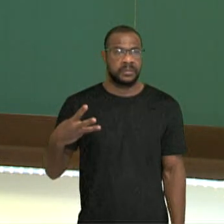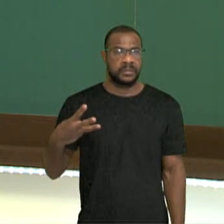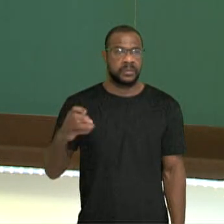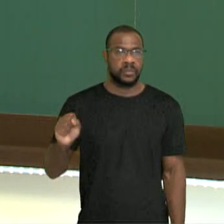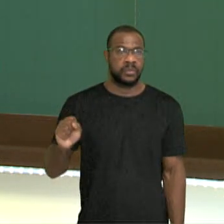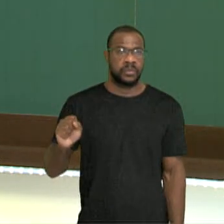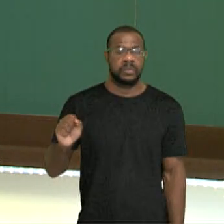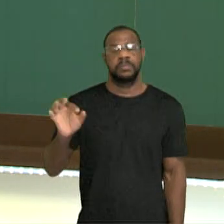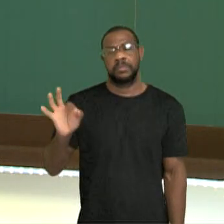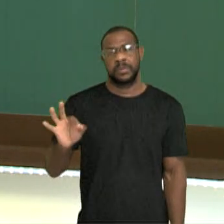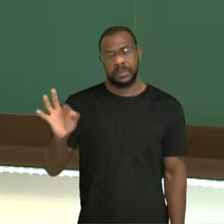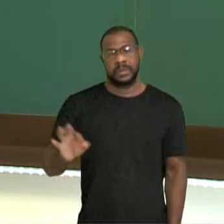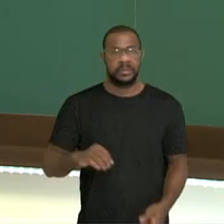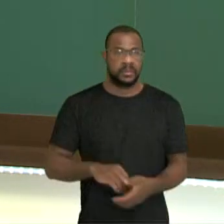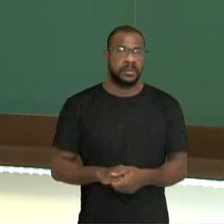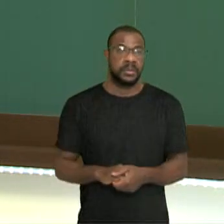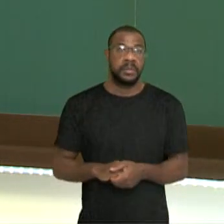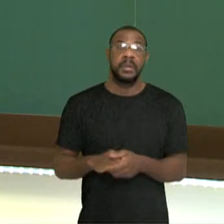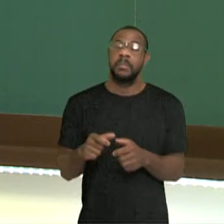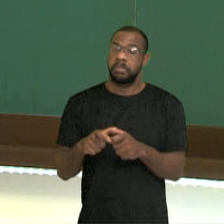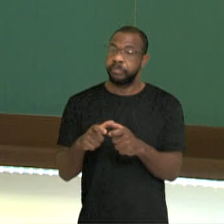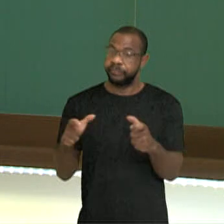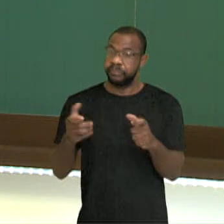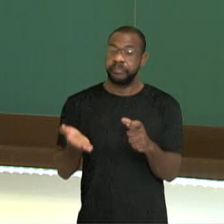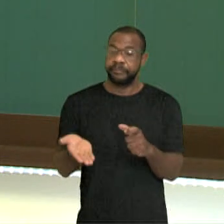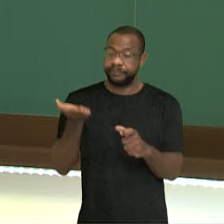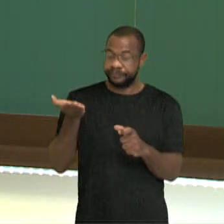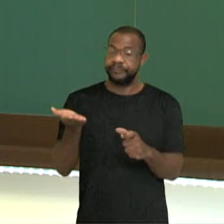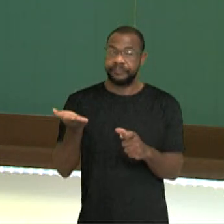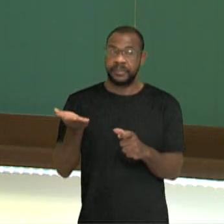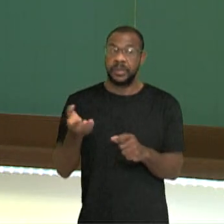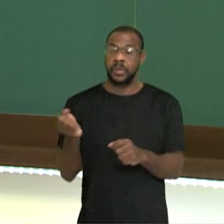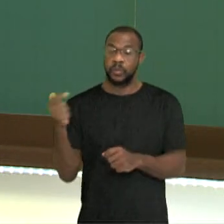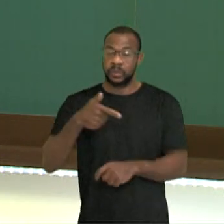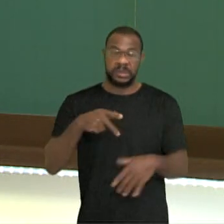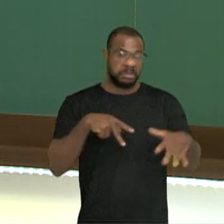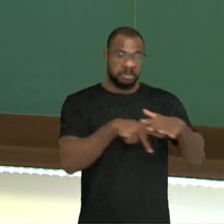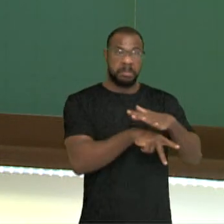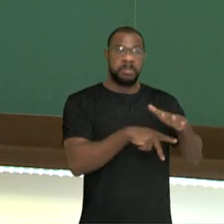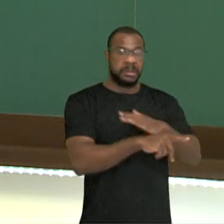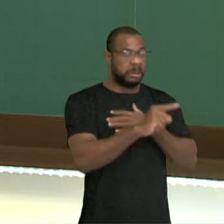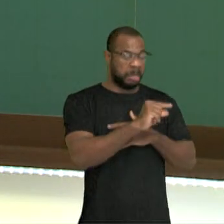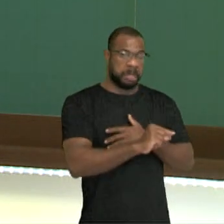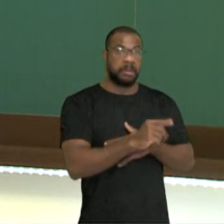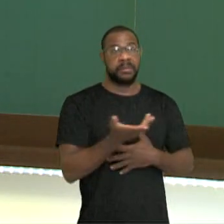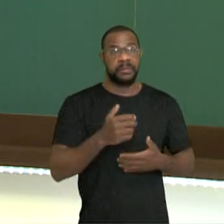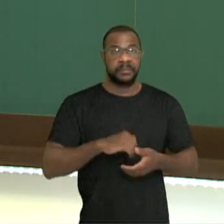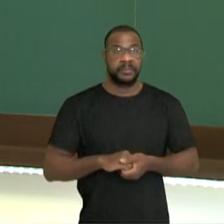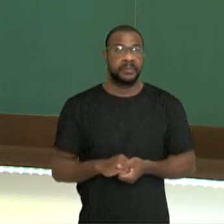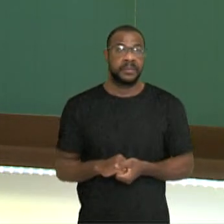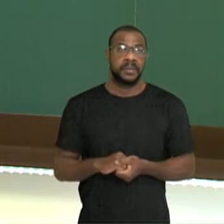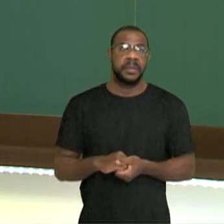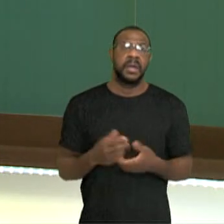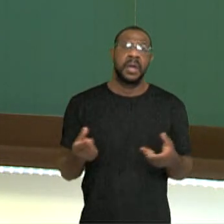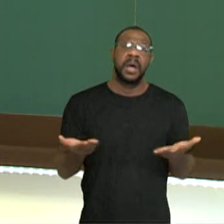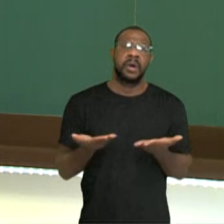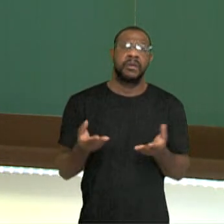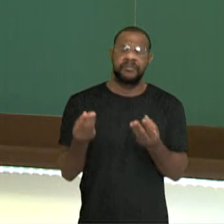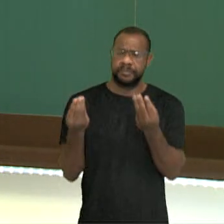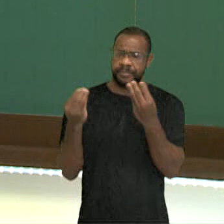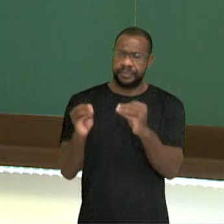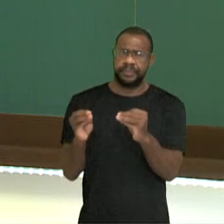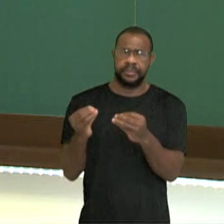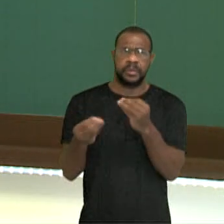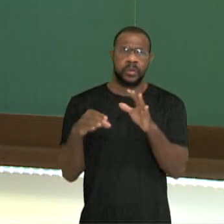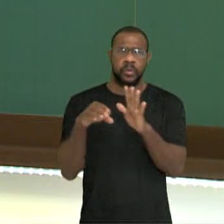7,838%. Então, um rendimento bem mais alto do que a poupança ali que a gente viu. Tranquilo? Agora vamos fazer uma aplicação